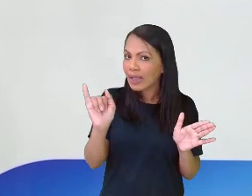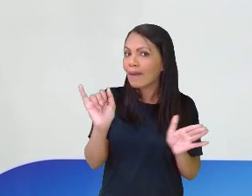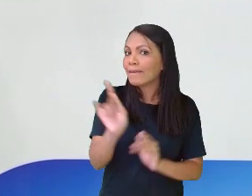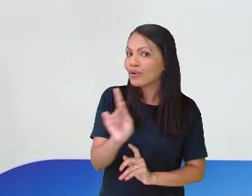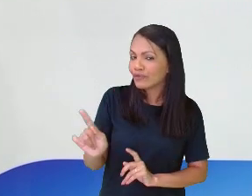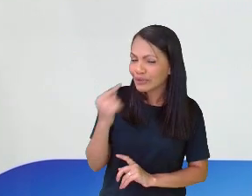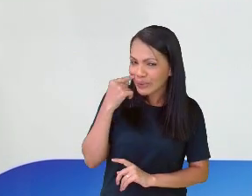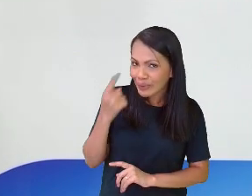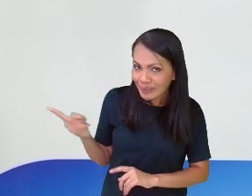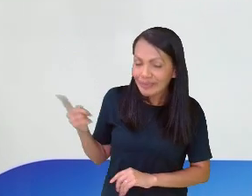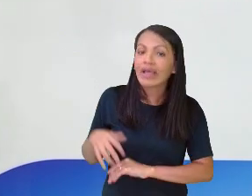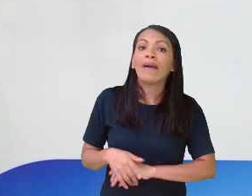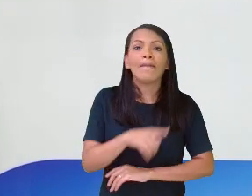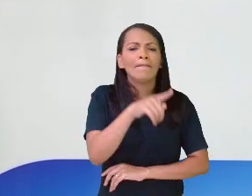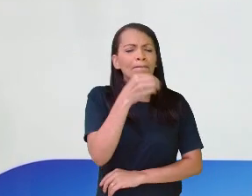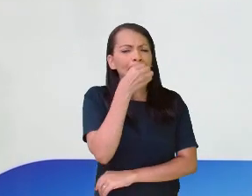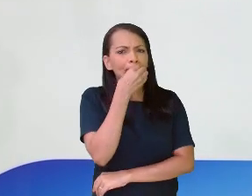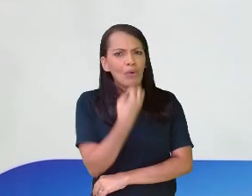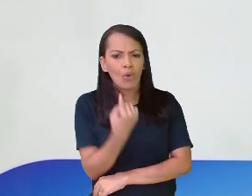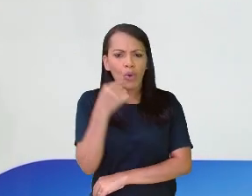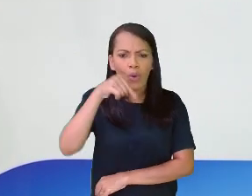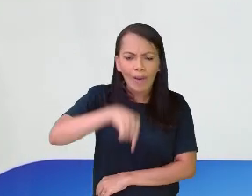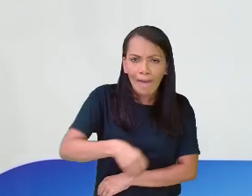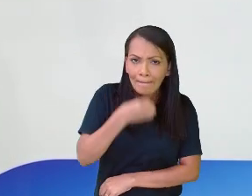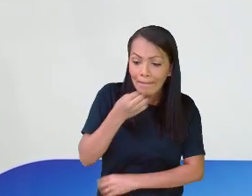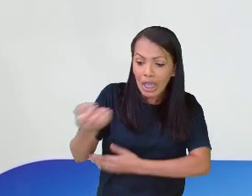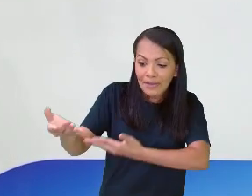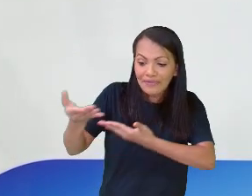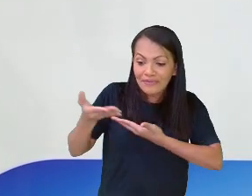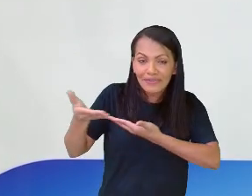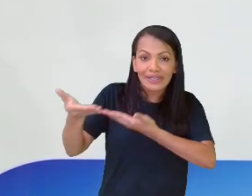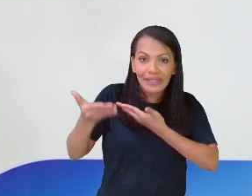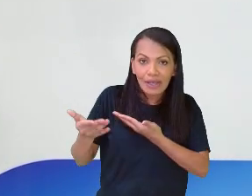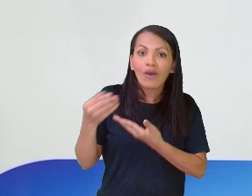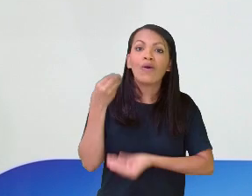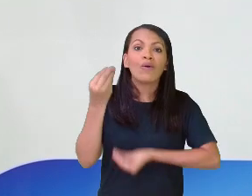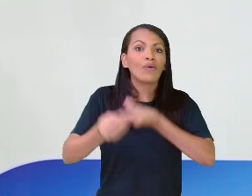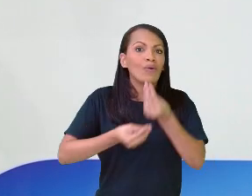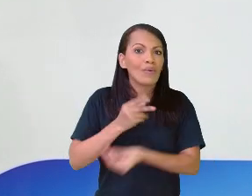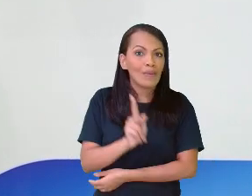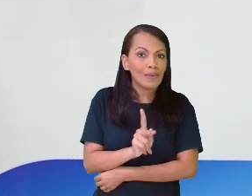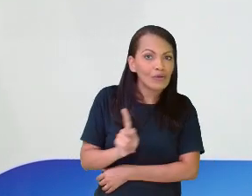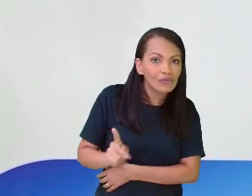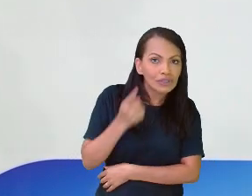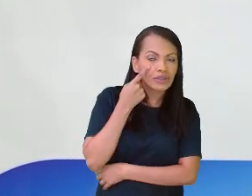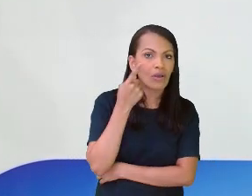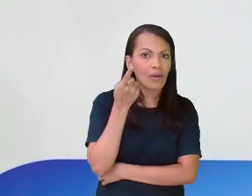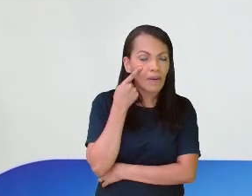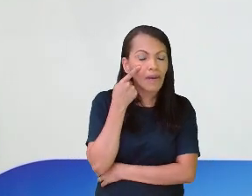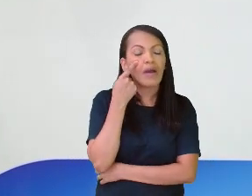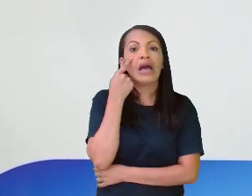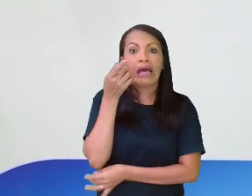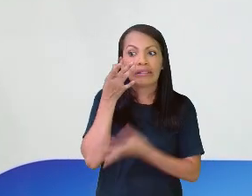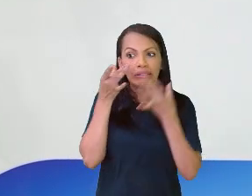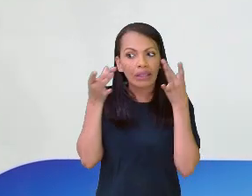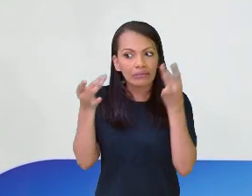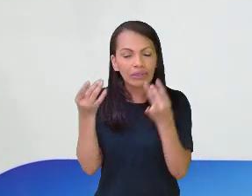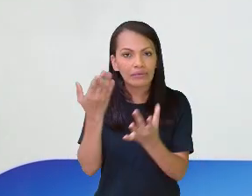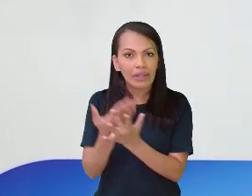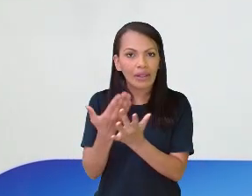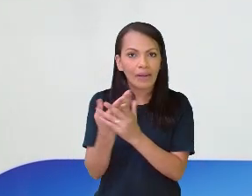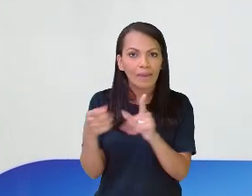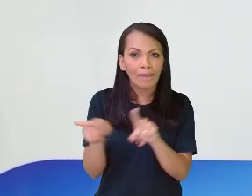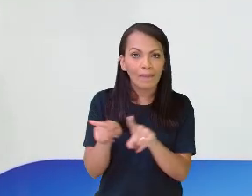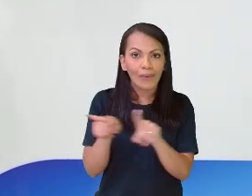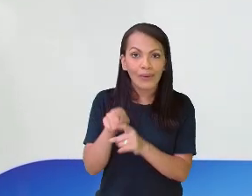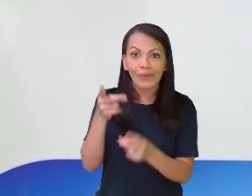bom que vocês já estão aí. Sejam muito bem-vindos. Como a professora disse, se liga na aula, preste atenção, porque o